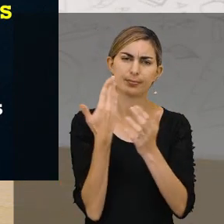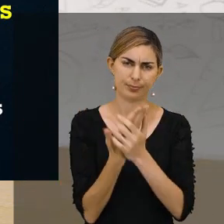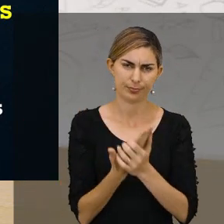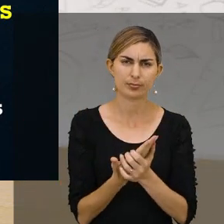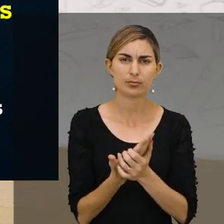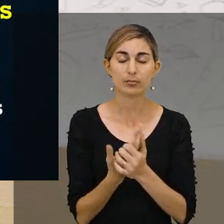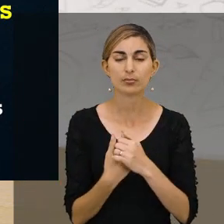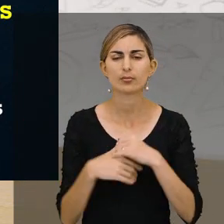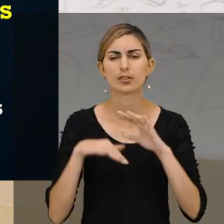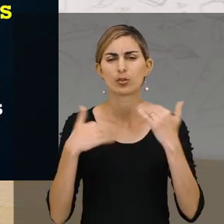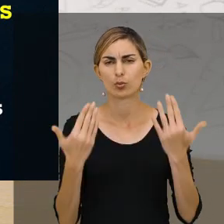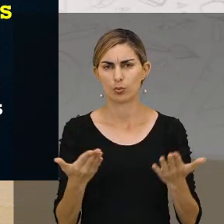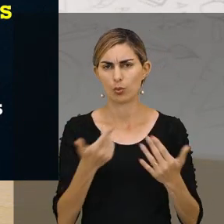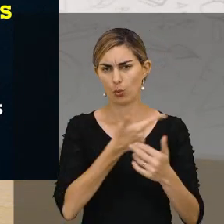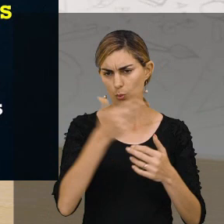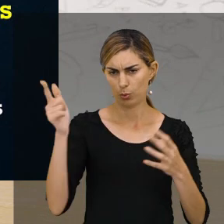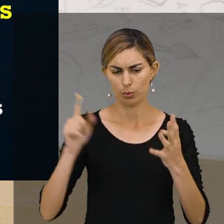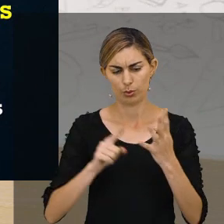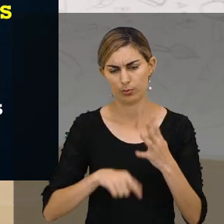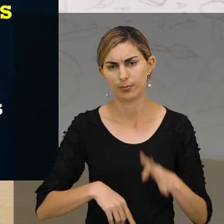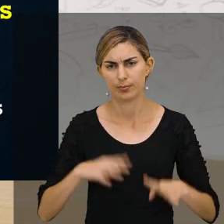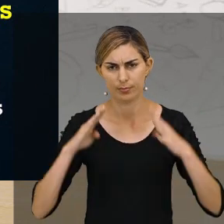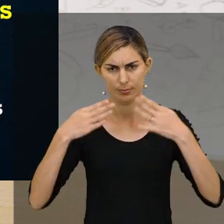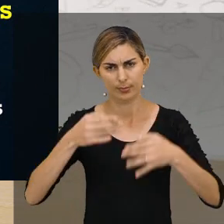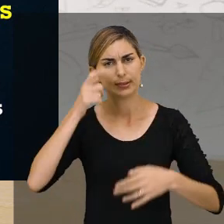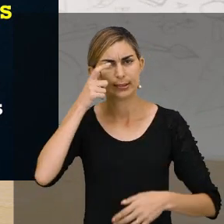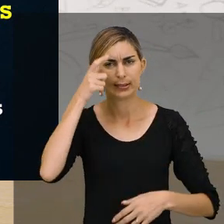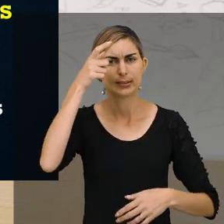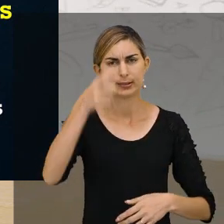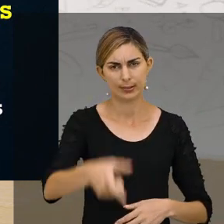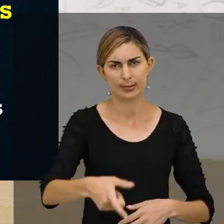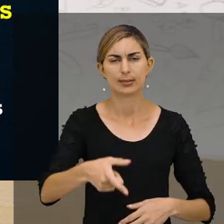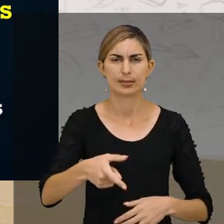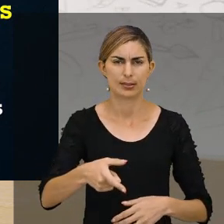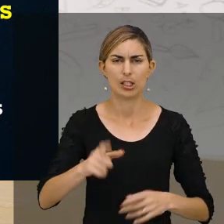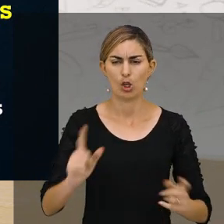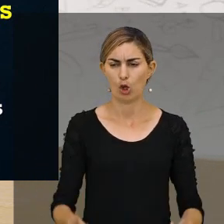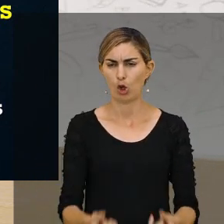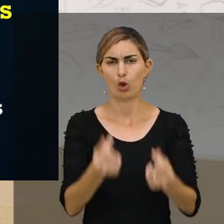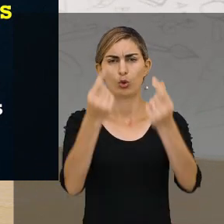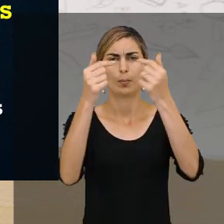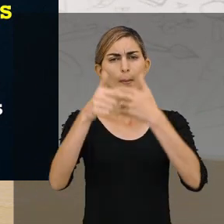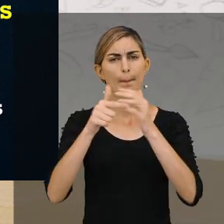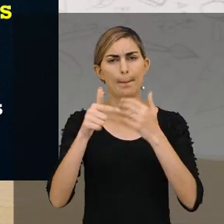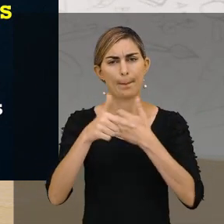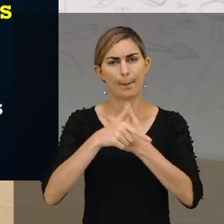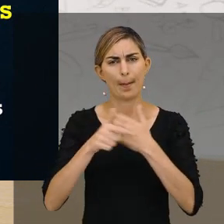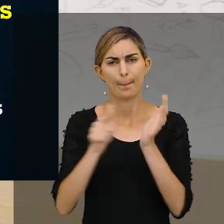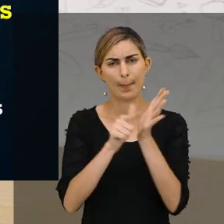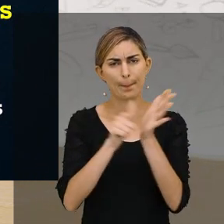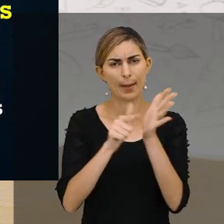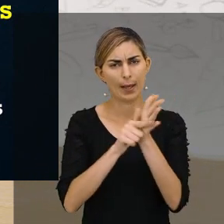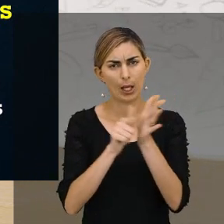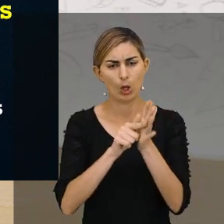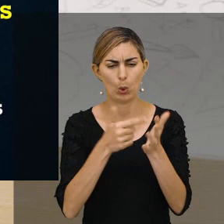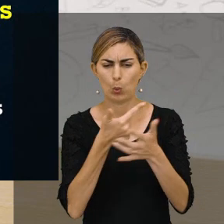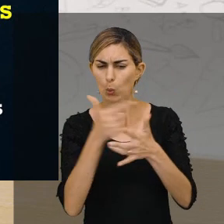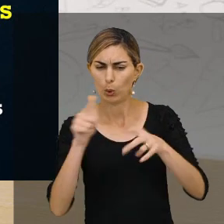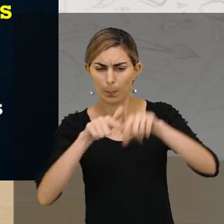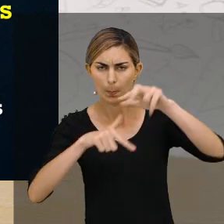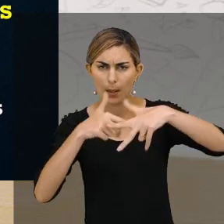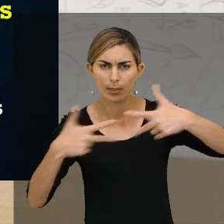escola. Então, o outro objetivo interessante é gerar economia de papel e